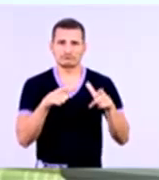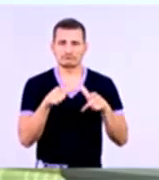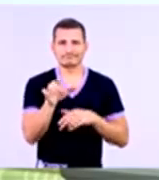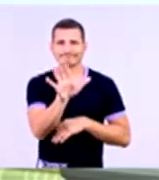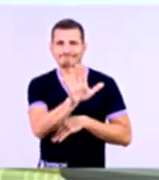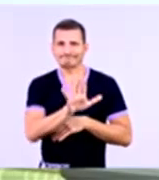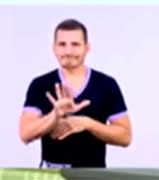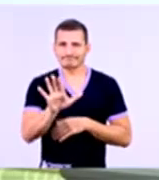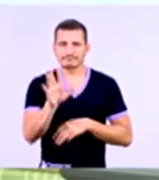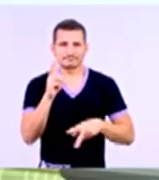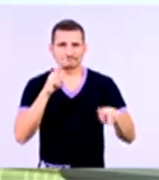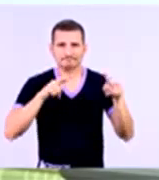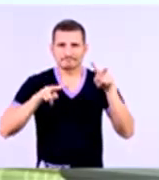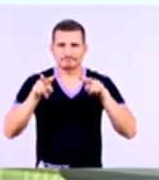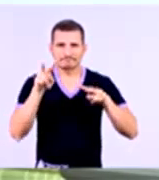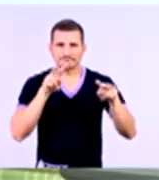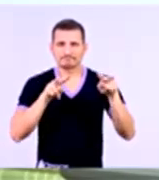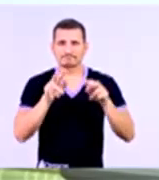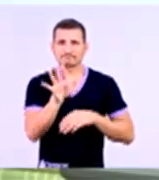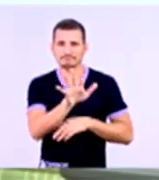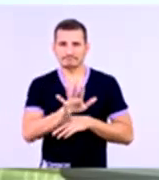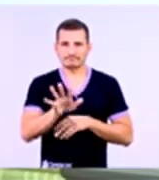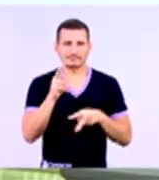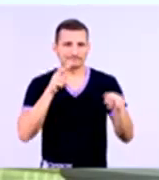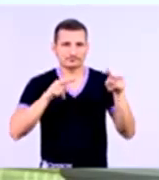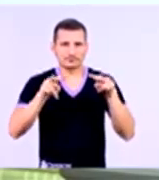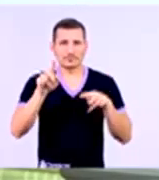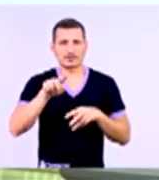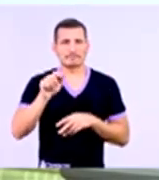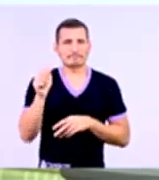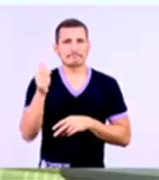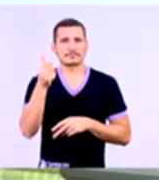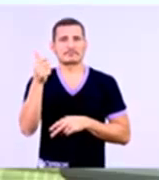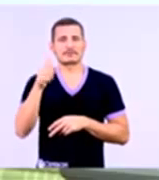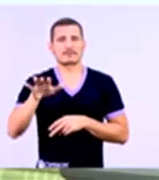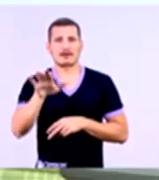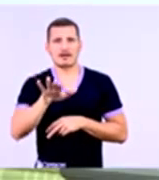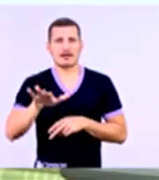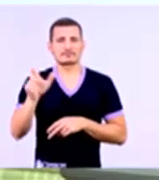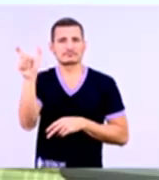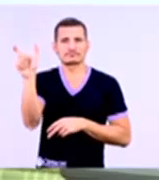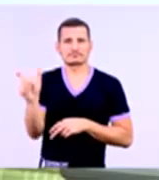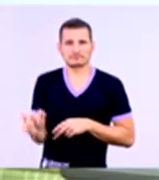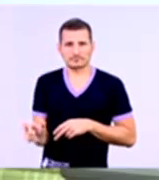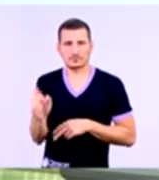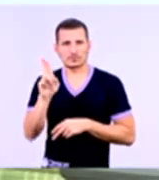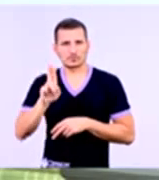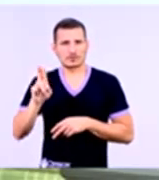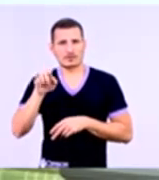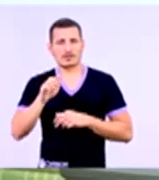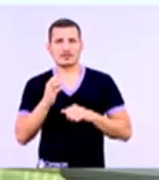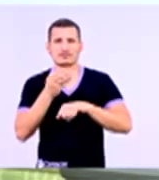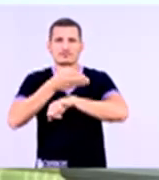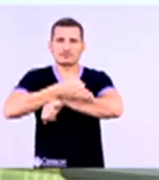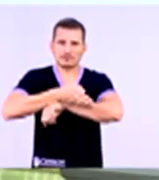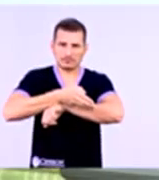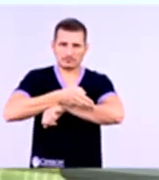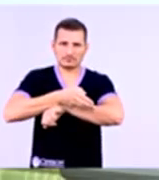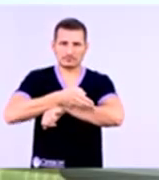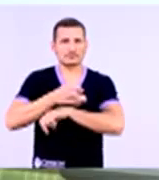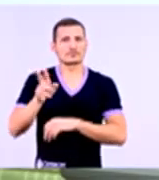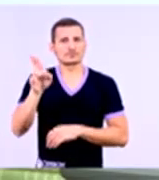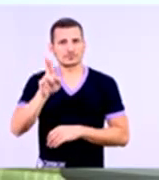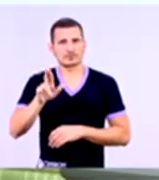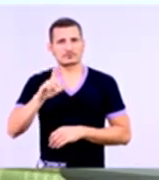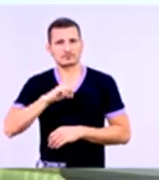A interface visual, ela é a primeira área do usuário, ela é a primeira entrada de acesso que o usuário tem